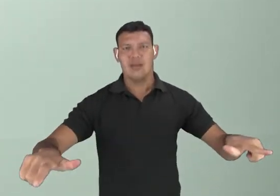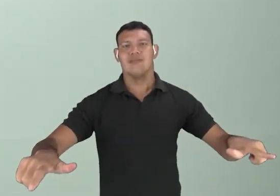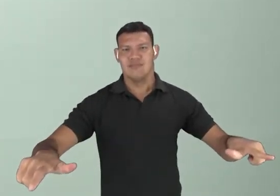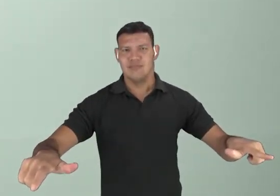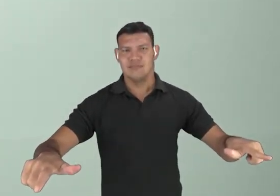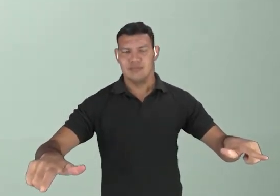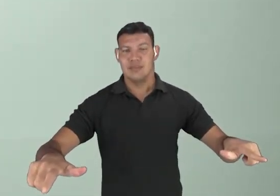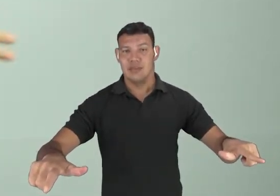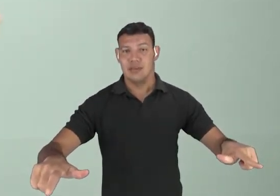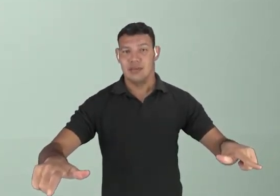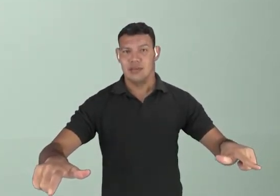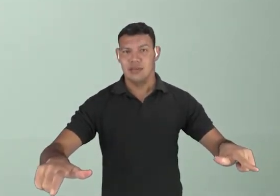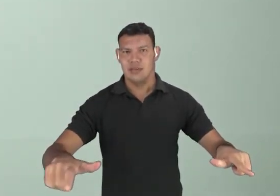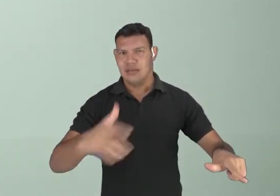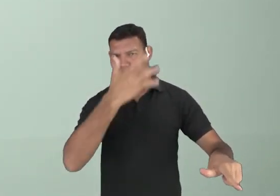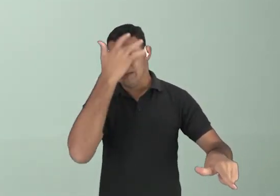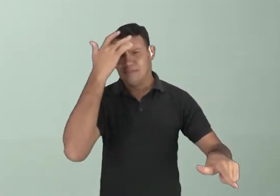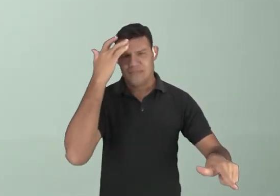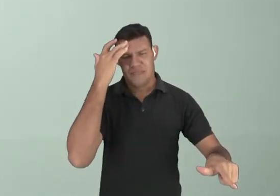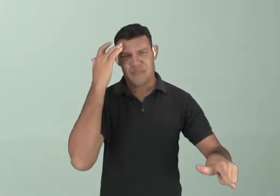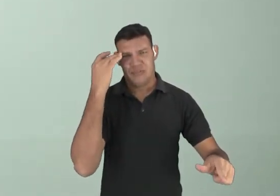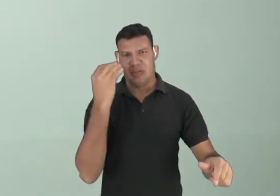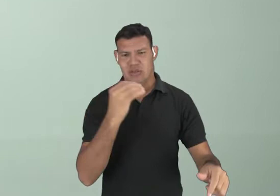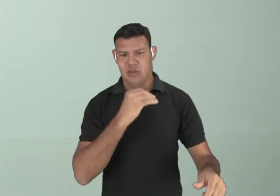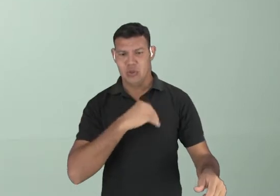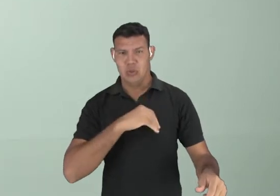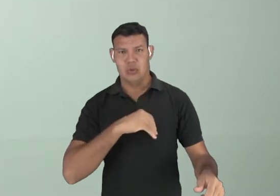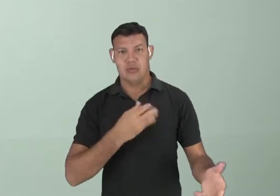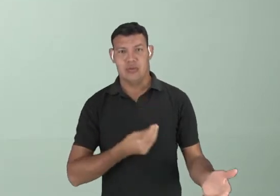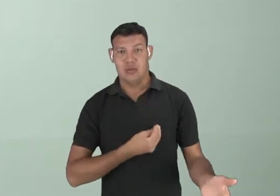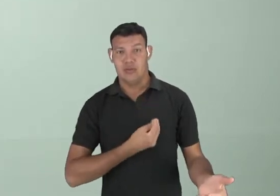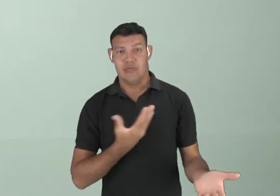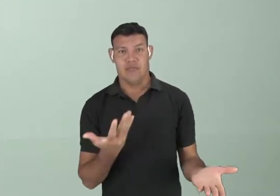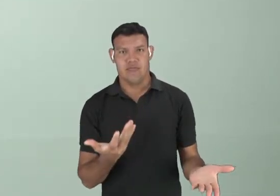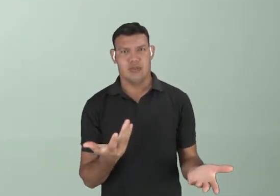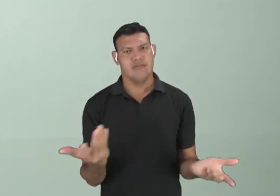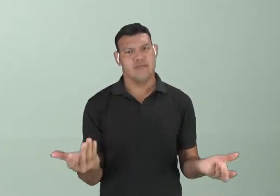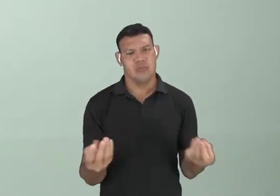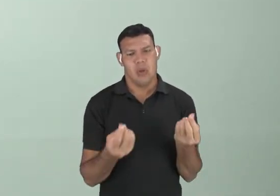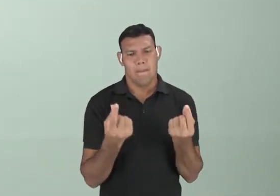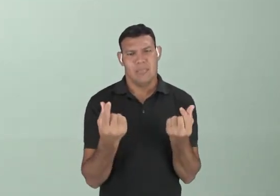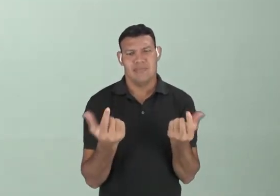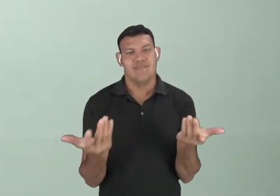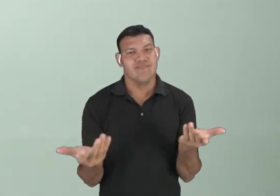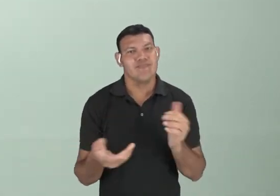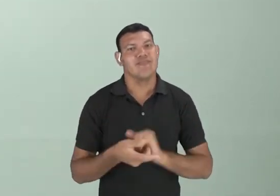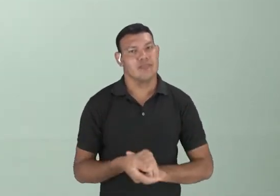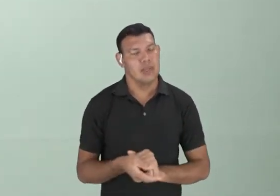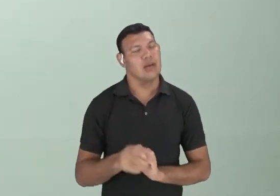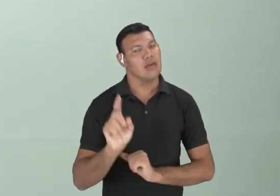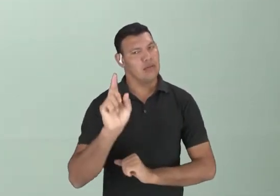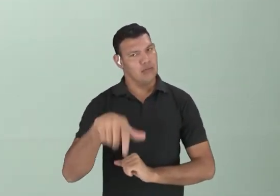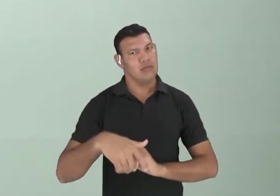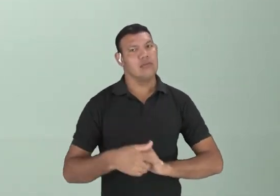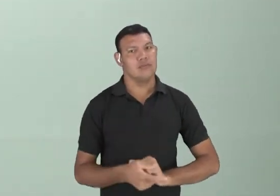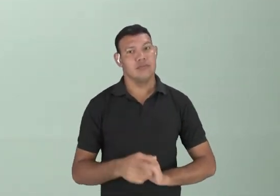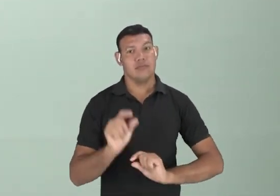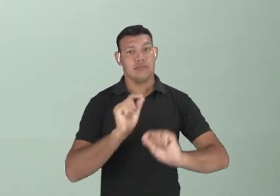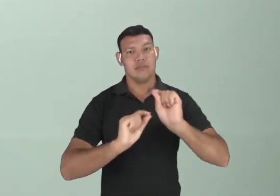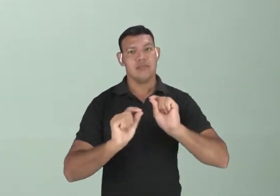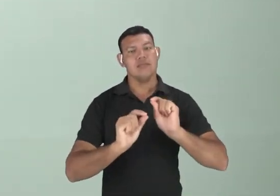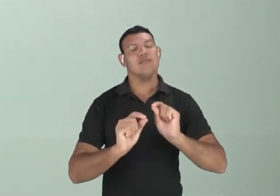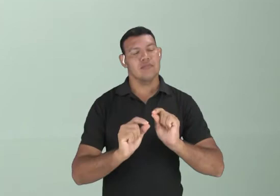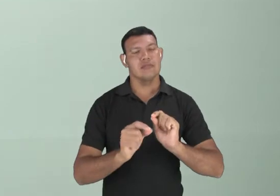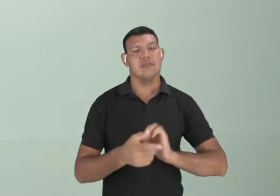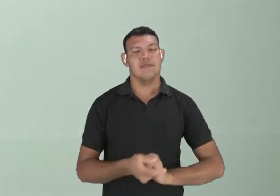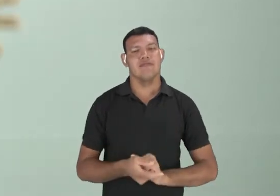muito baixa e sendo cercada por vários países da América do Sul, era necessário de fato fincar os